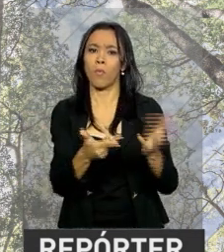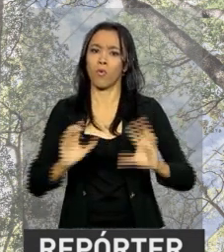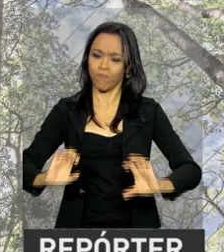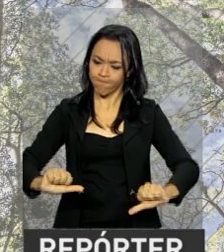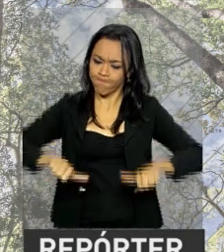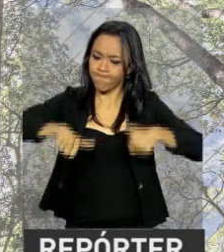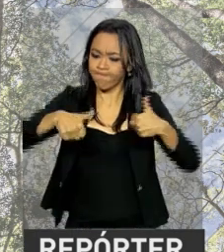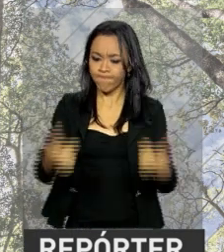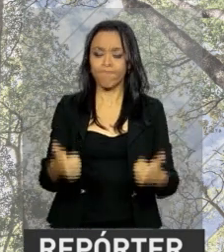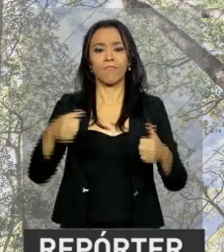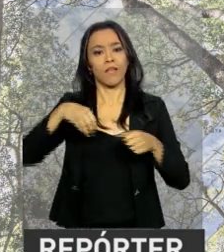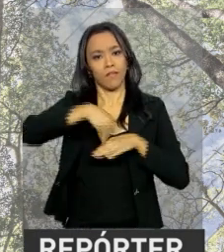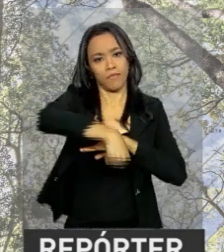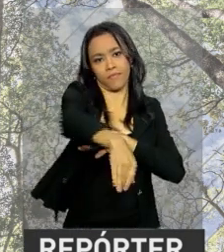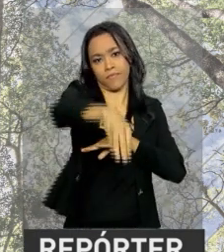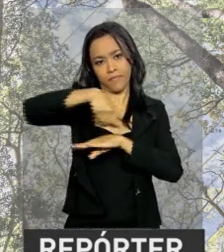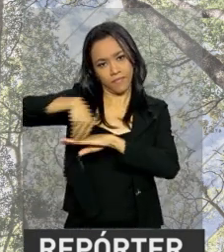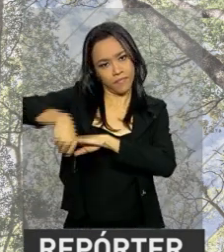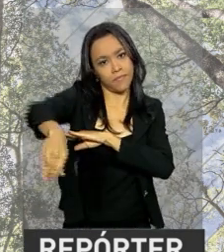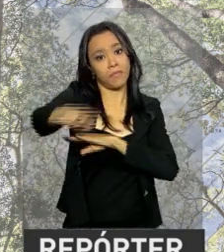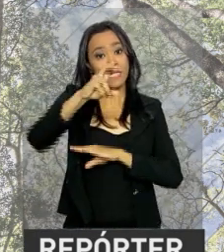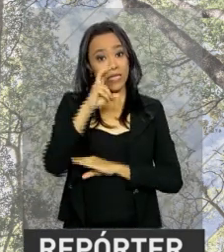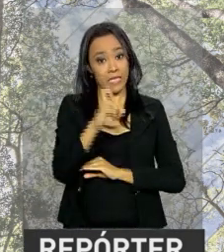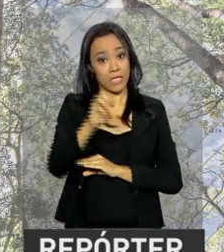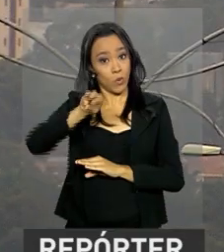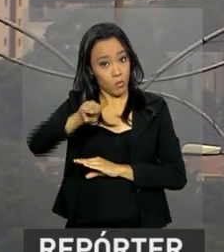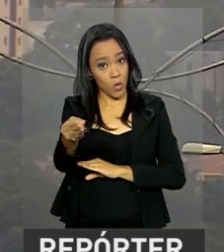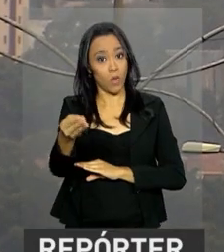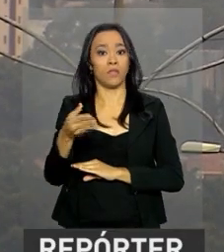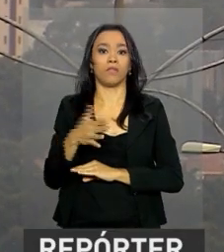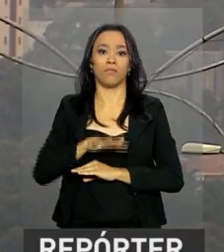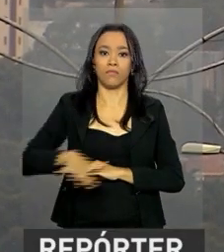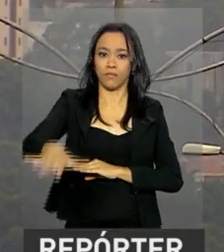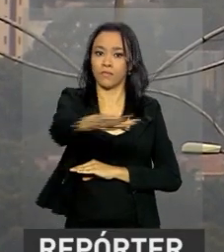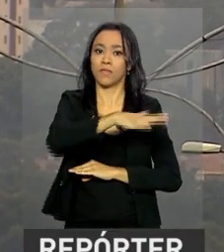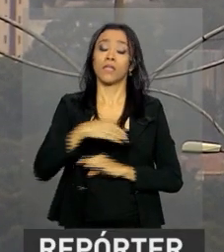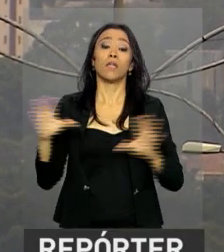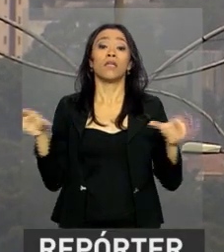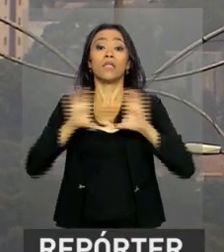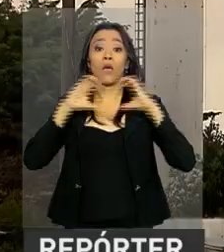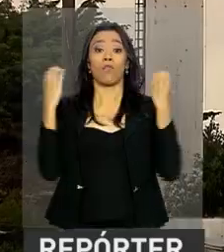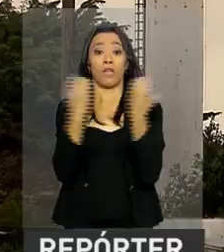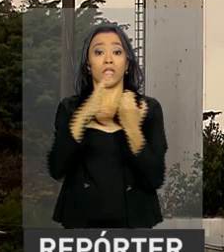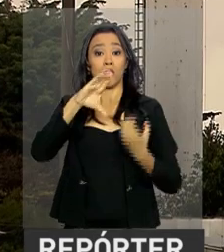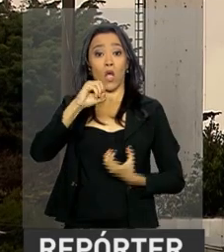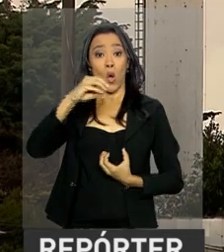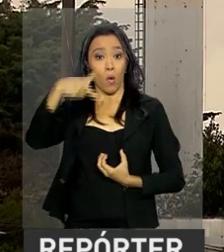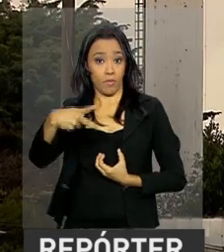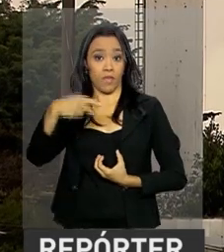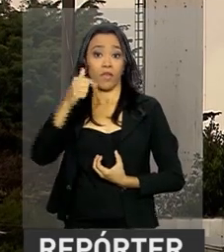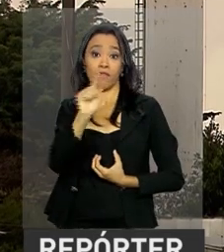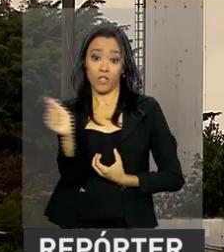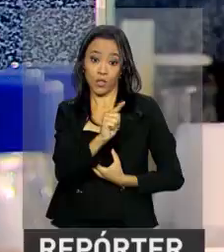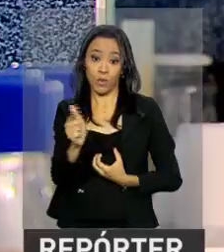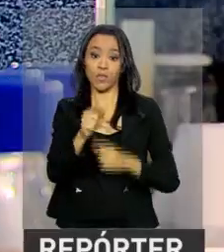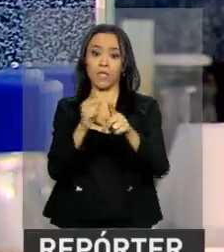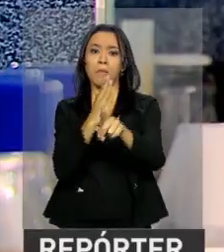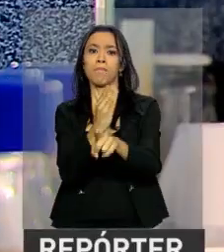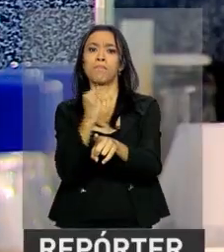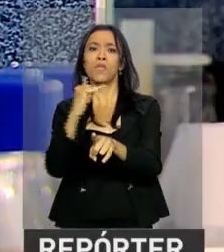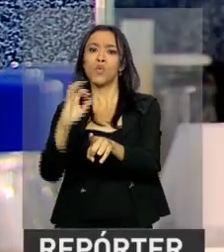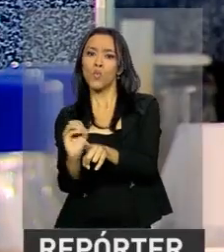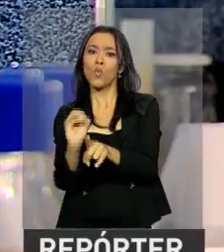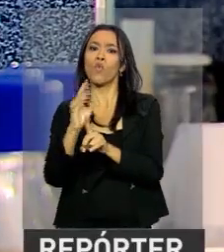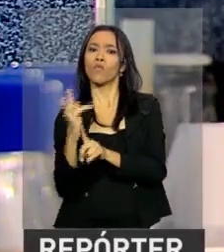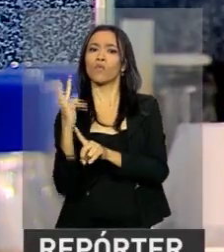integrado lavoura-pecuária-floresta em 5 milhões de hectares. Na COP22, o Brasil vai lançar uma plataforma, a Biofuturo, para